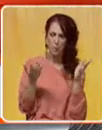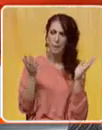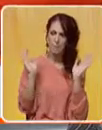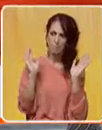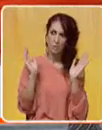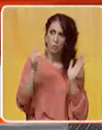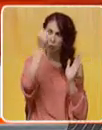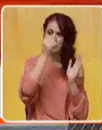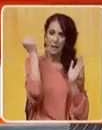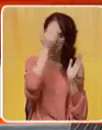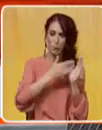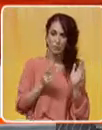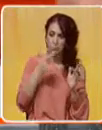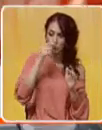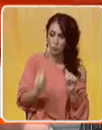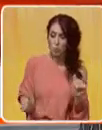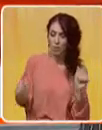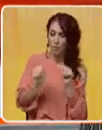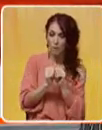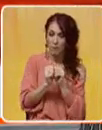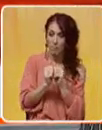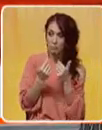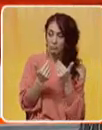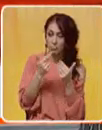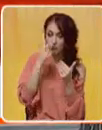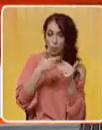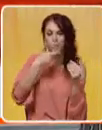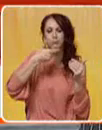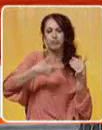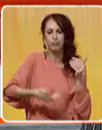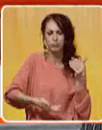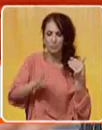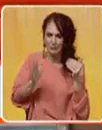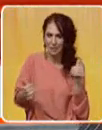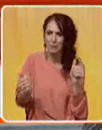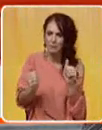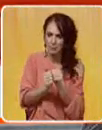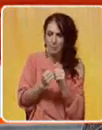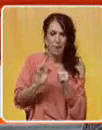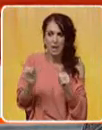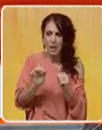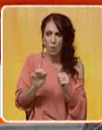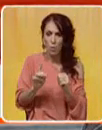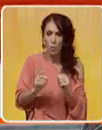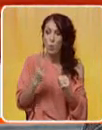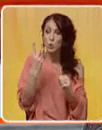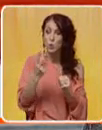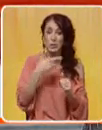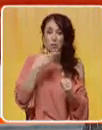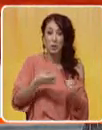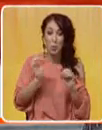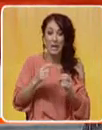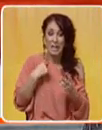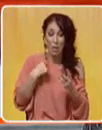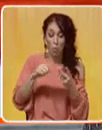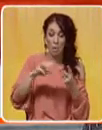apresentado o domingo à noite com uma pessoa com mais H experiência experiência mas não eles quiseram pôr os dois inexperientes que era